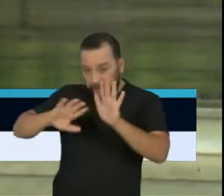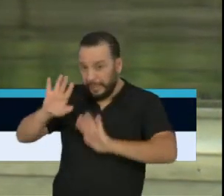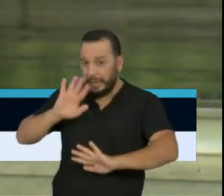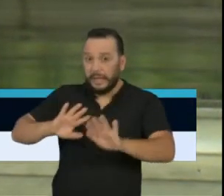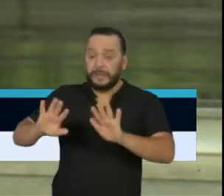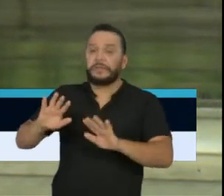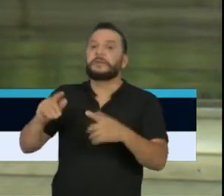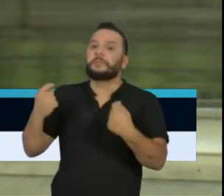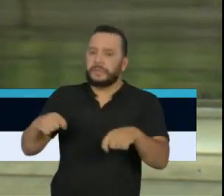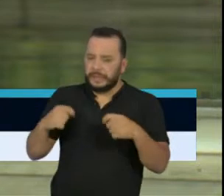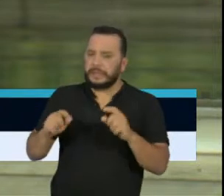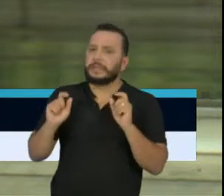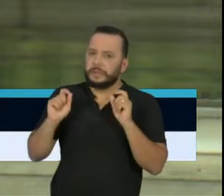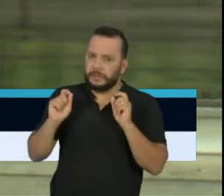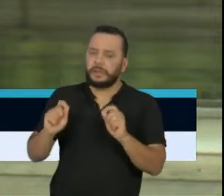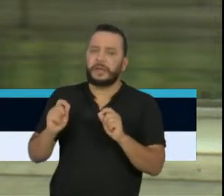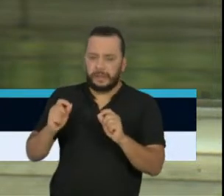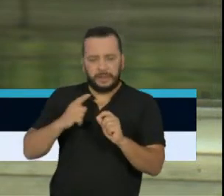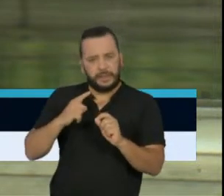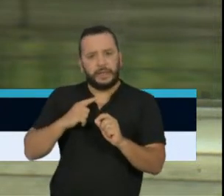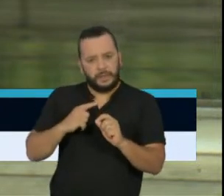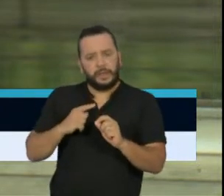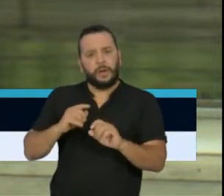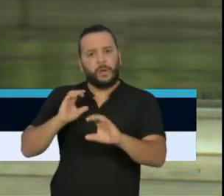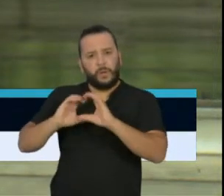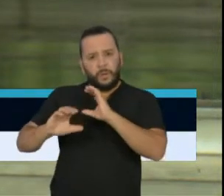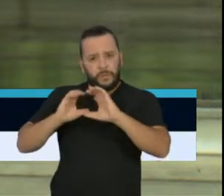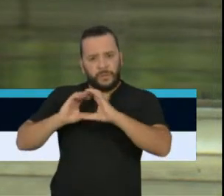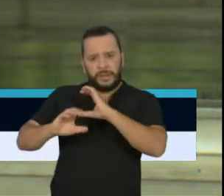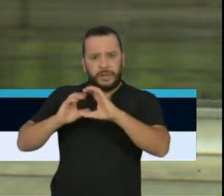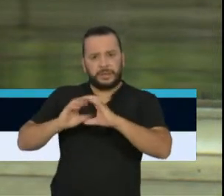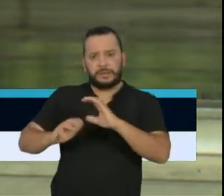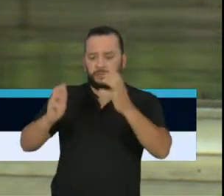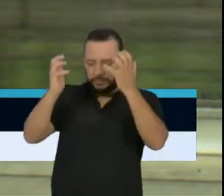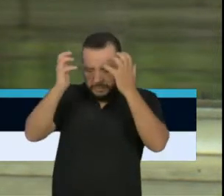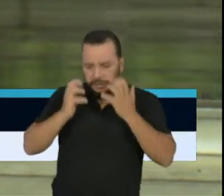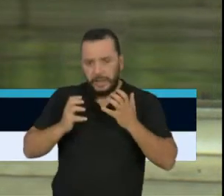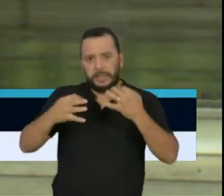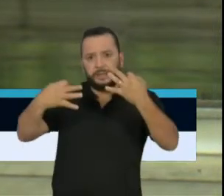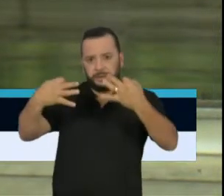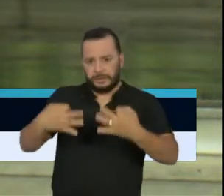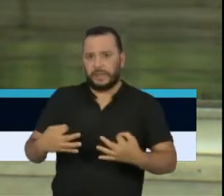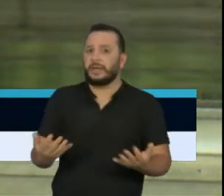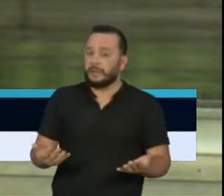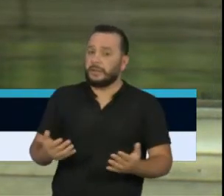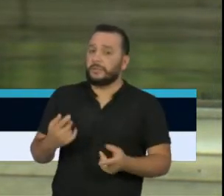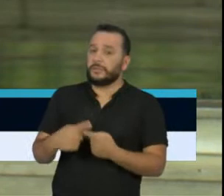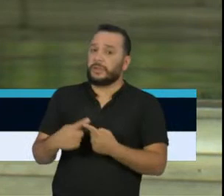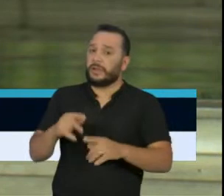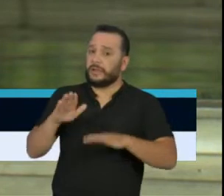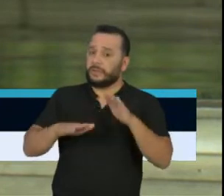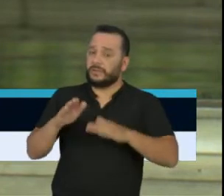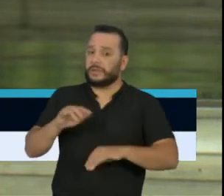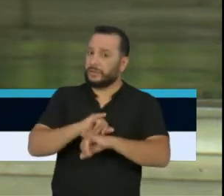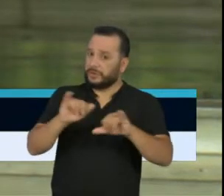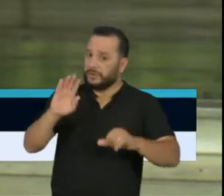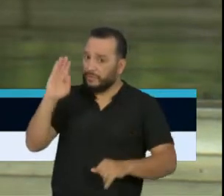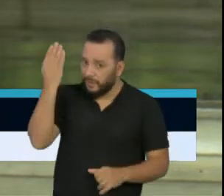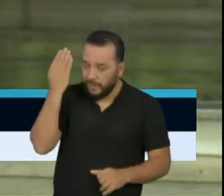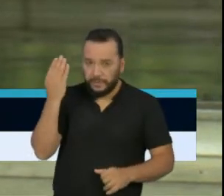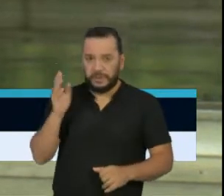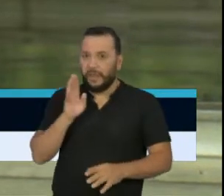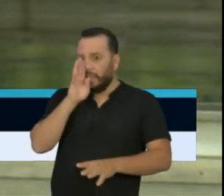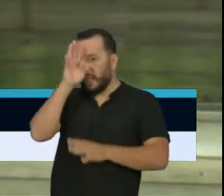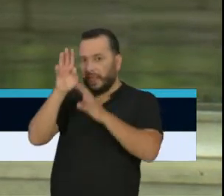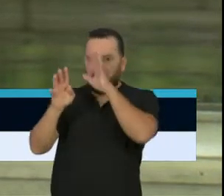a chancela de veículos de comunicação. Muito provavelmente elas são falsas, elas são